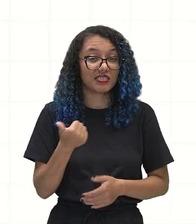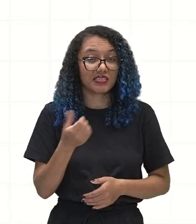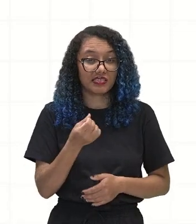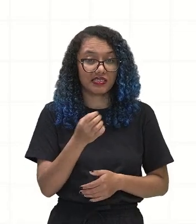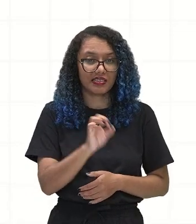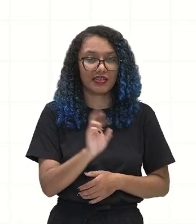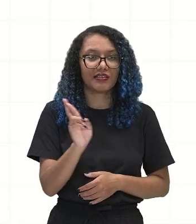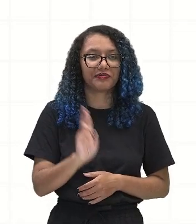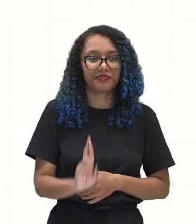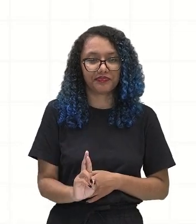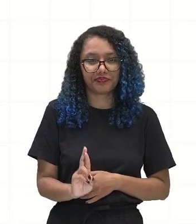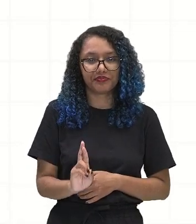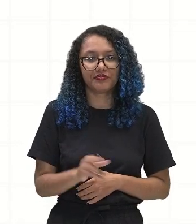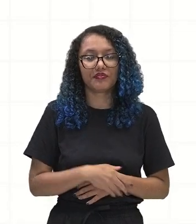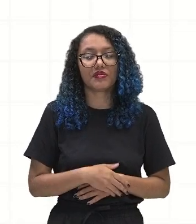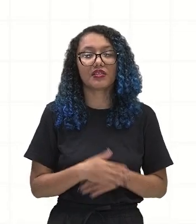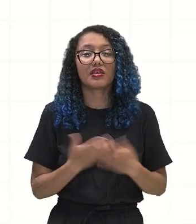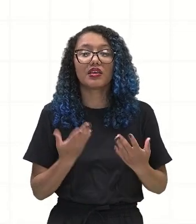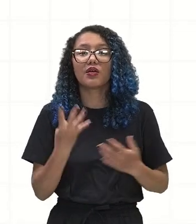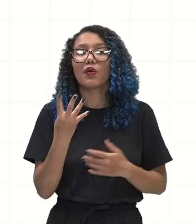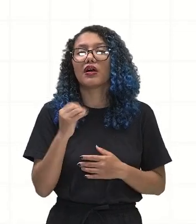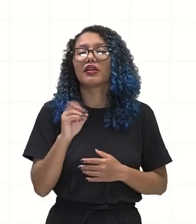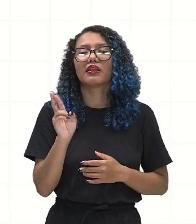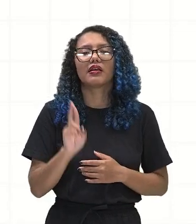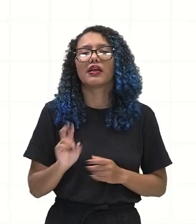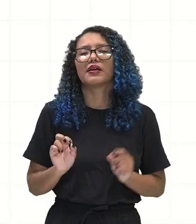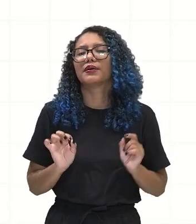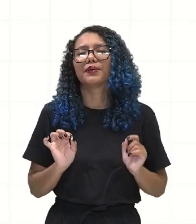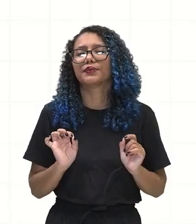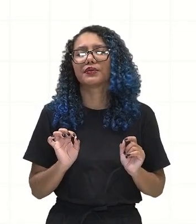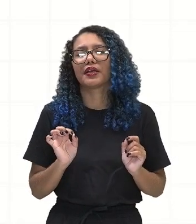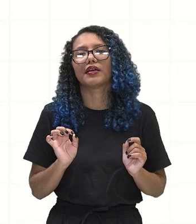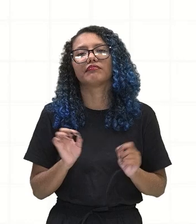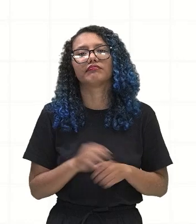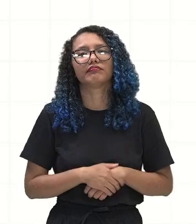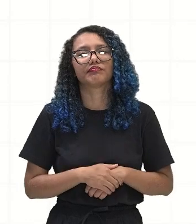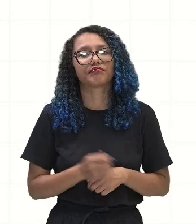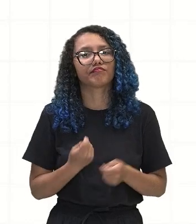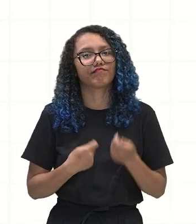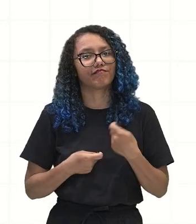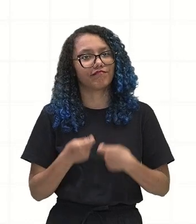R$160. E os R$40 aí, né? Economizei.